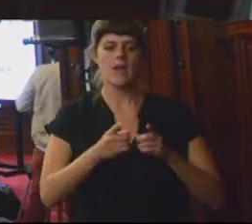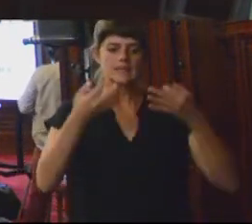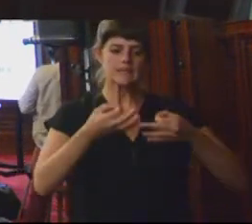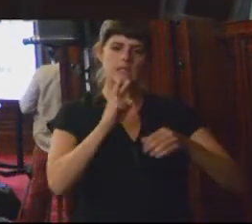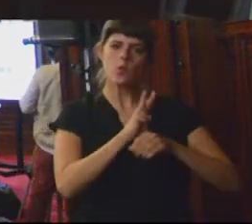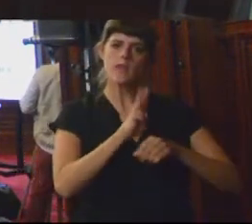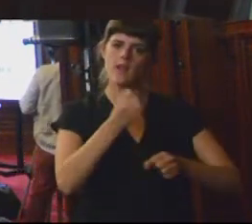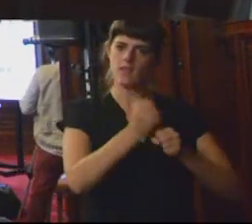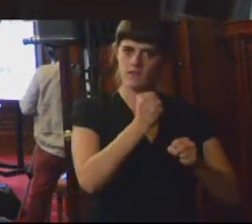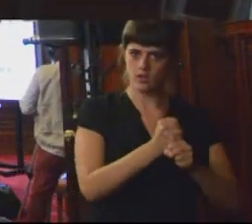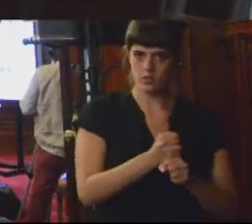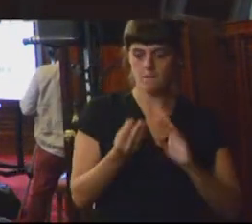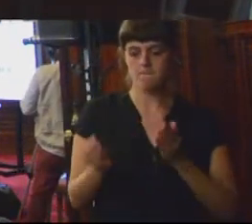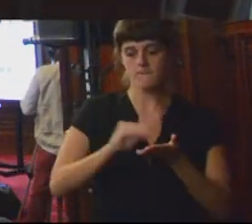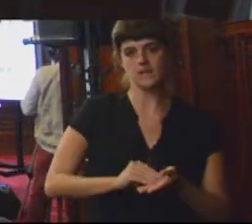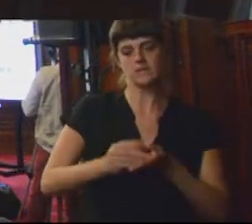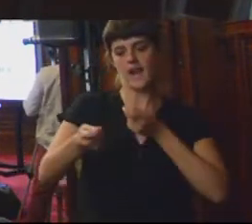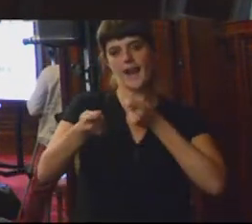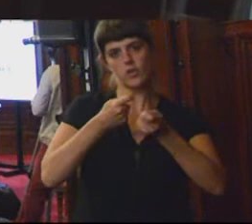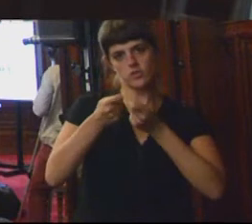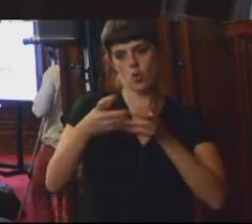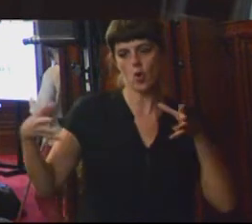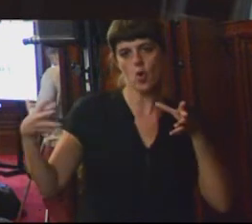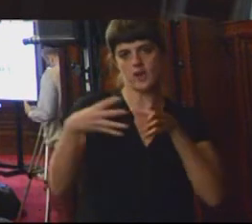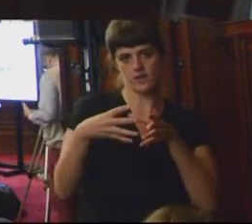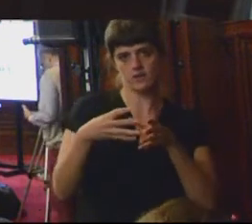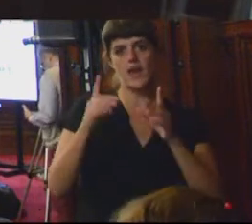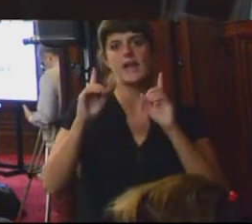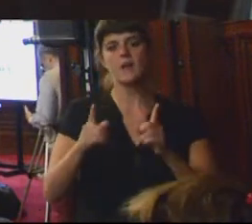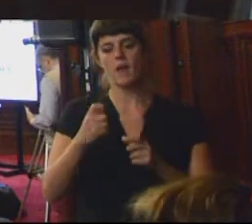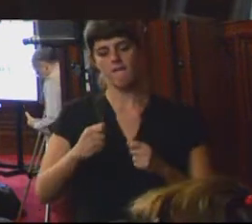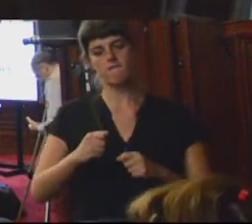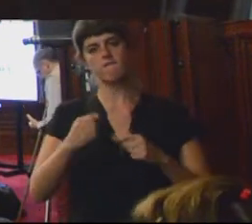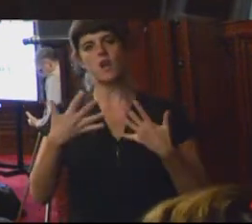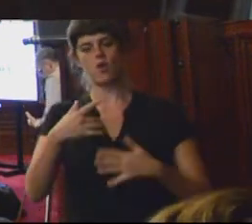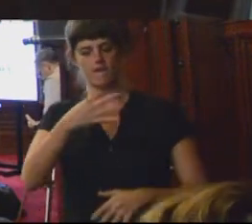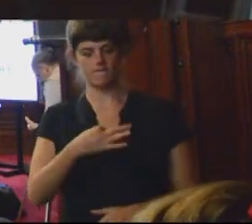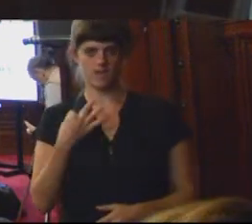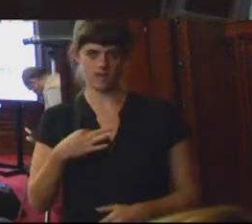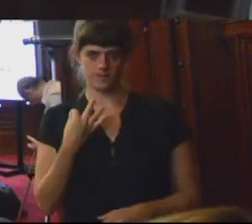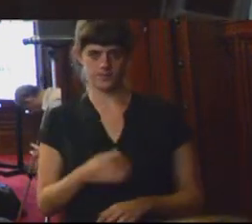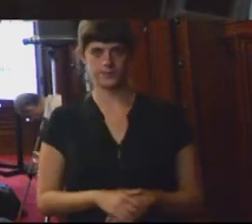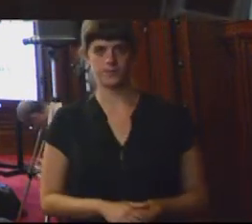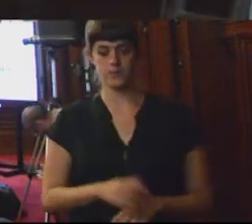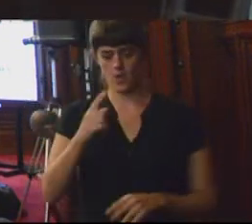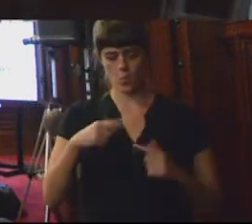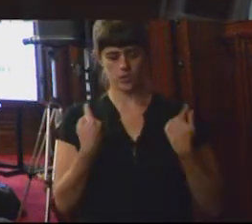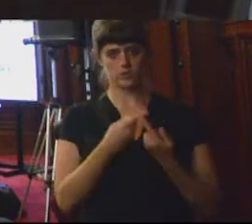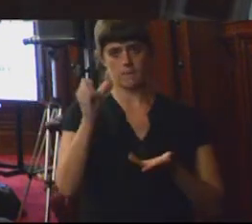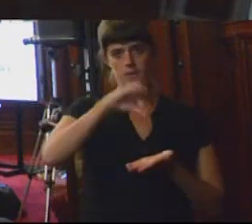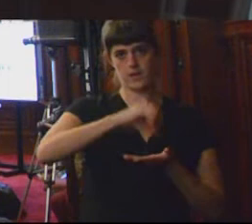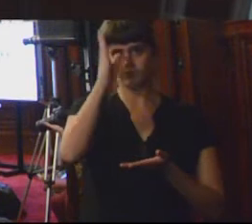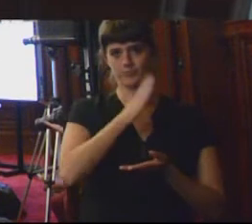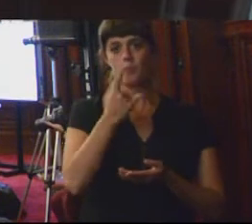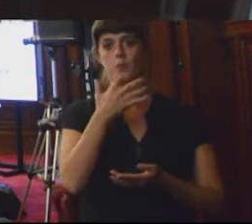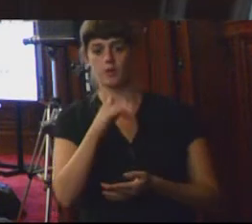trabalhadores, na negociação coletiva e até mesmo no valor da vida. Em nosso país, por exemplo, as mulheres